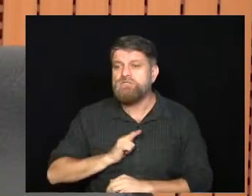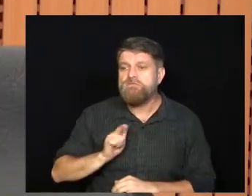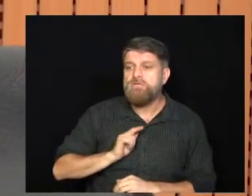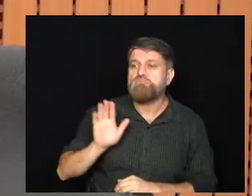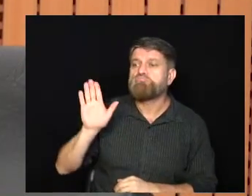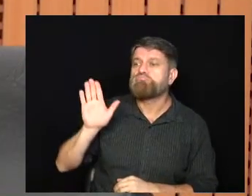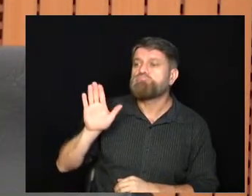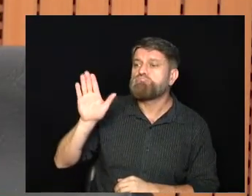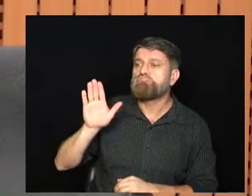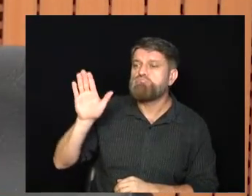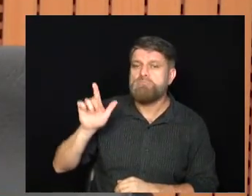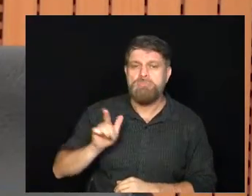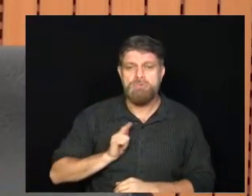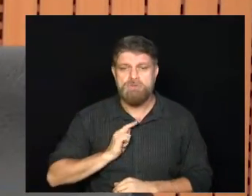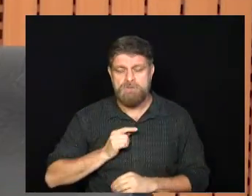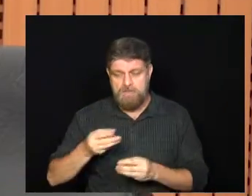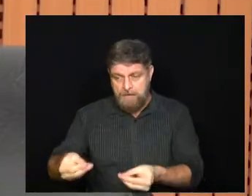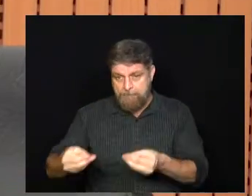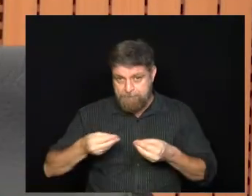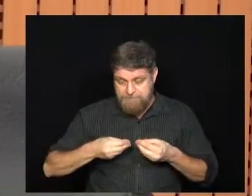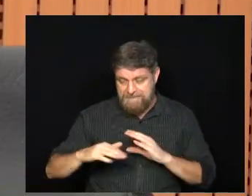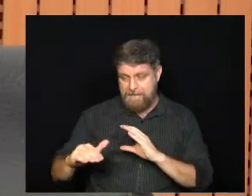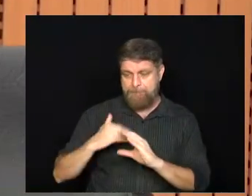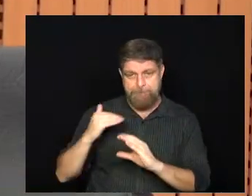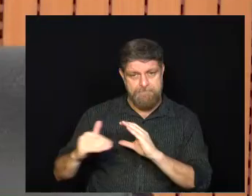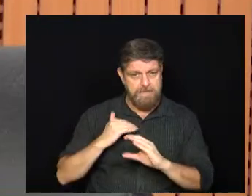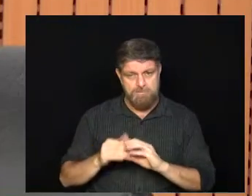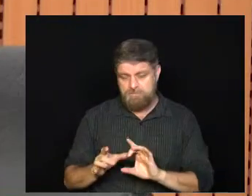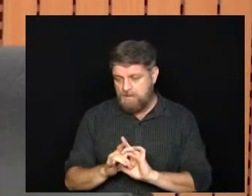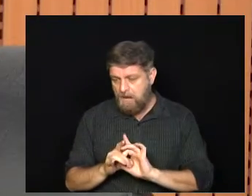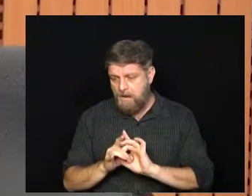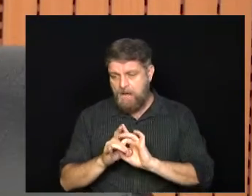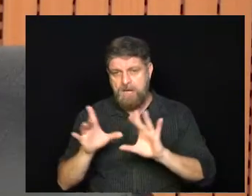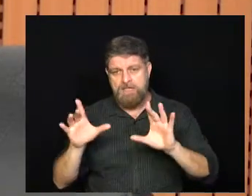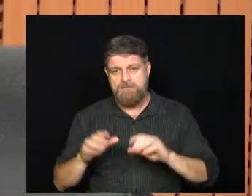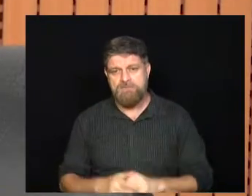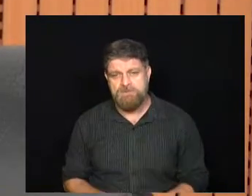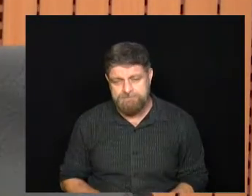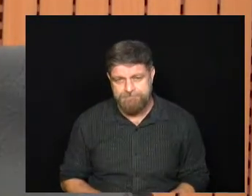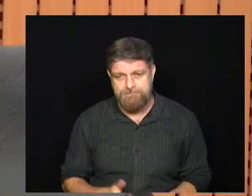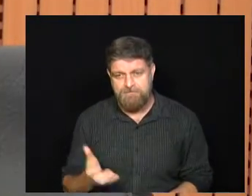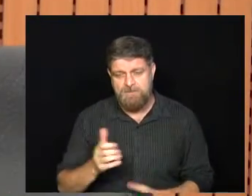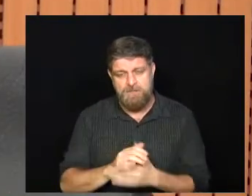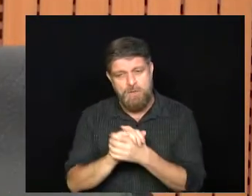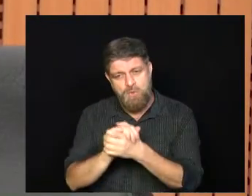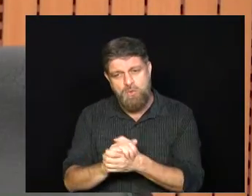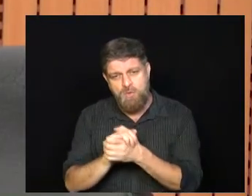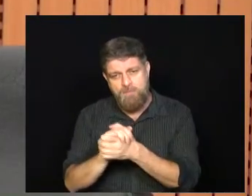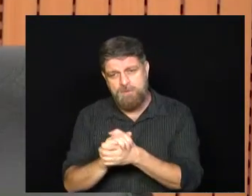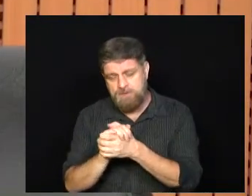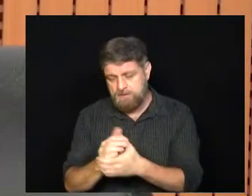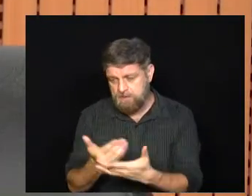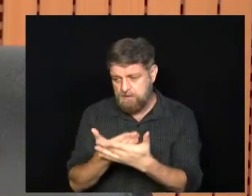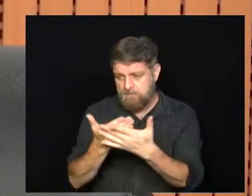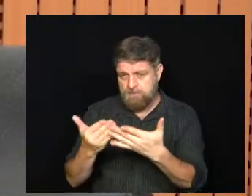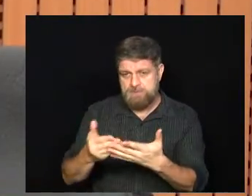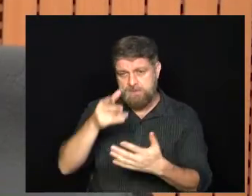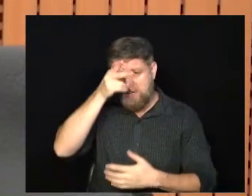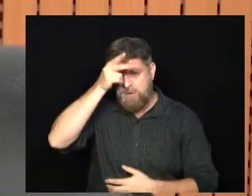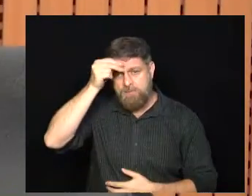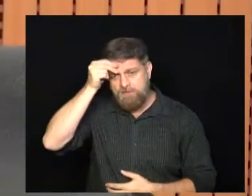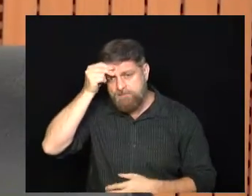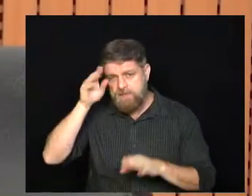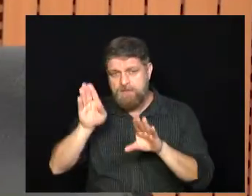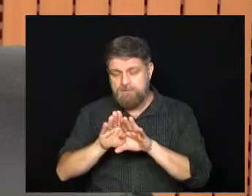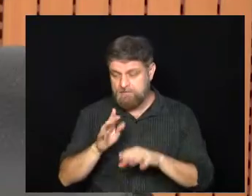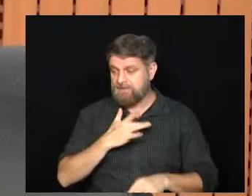nos envie, por favor, aberto a todos. Dizer, secretário, parabenizar o nosso prefeito, também agradecer pelo